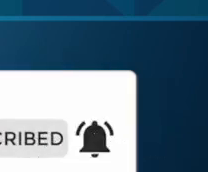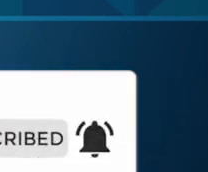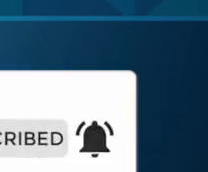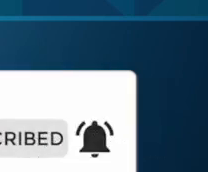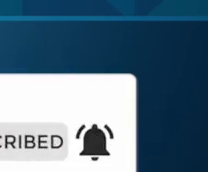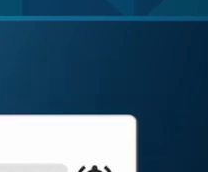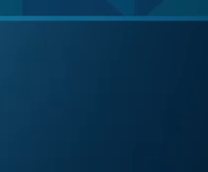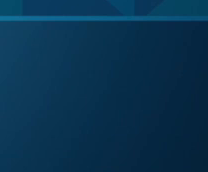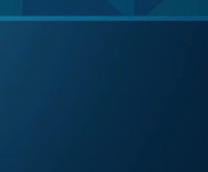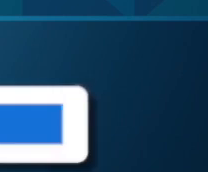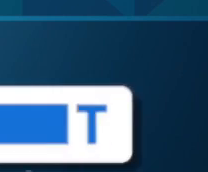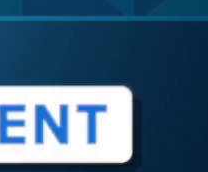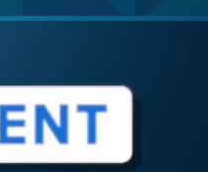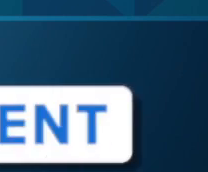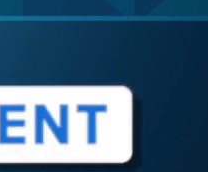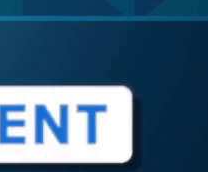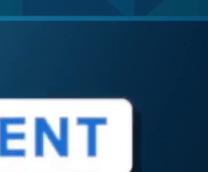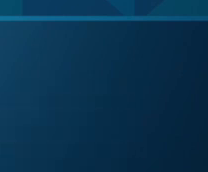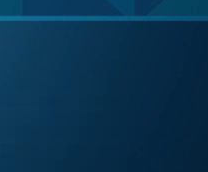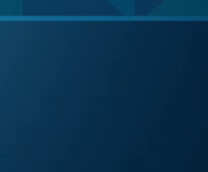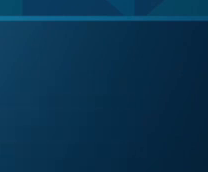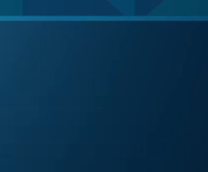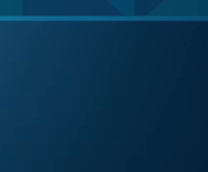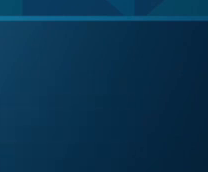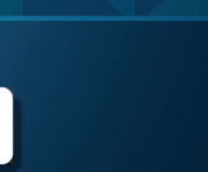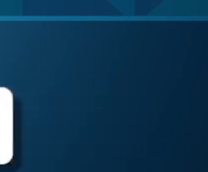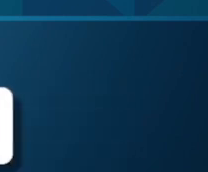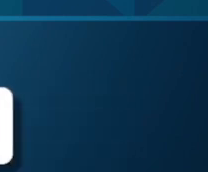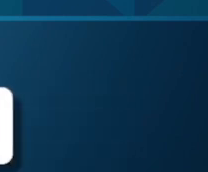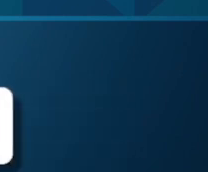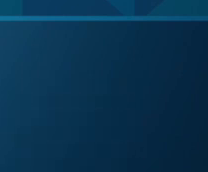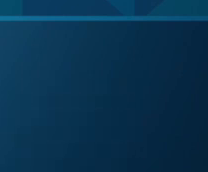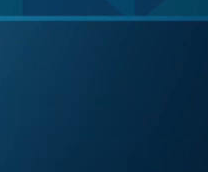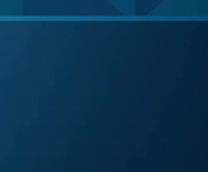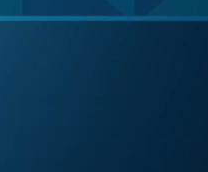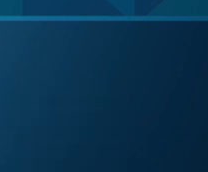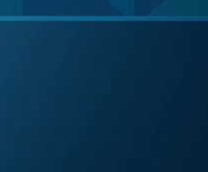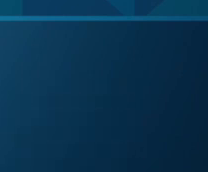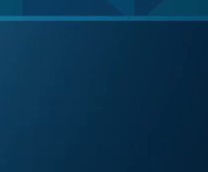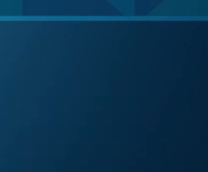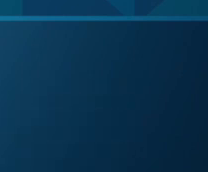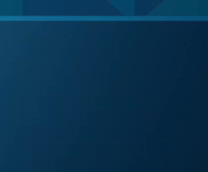botão notificação. Fo comentário no fahetutang ba media social siraselek.